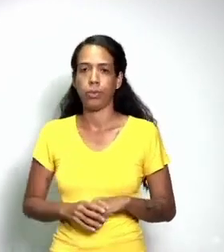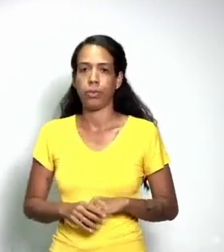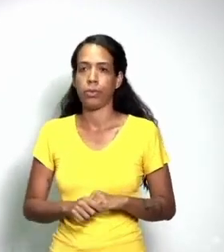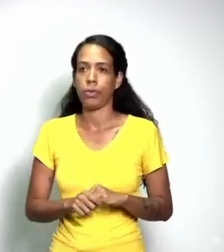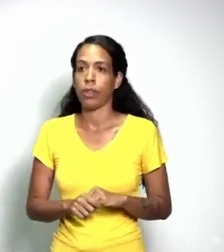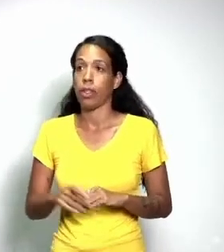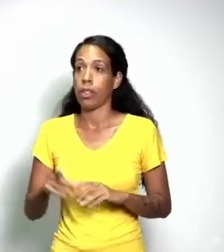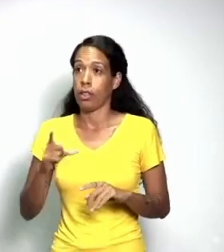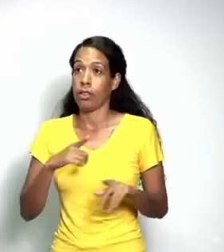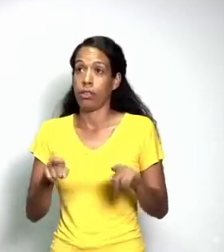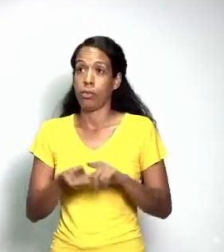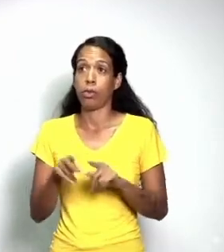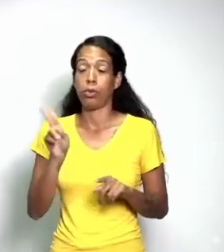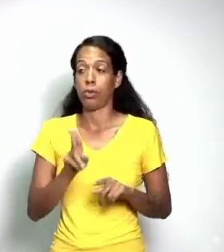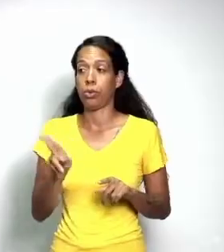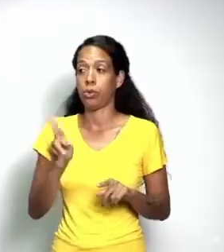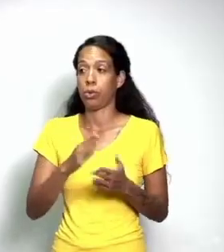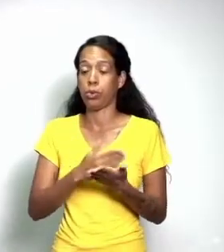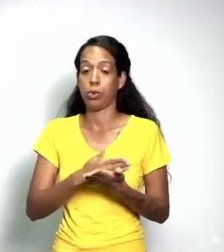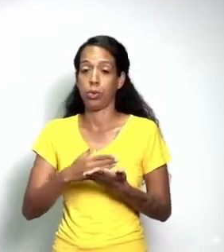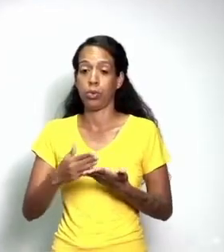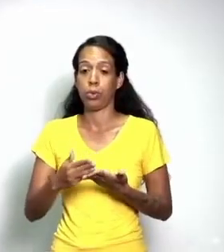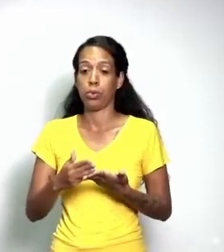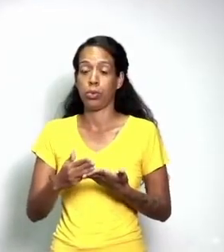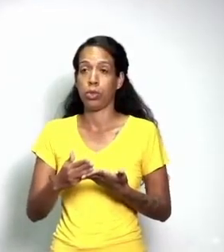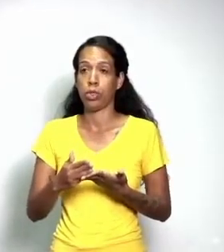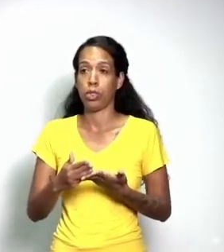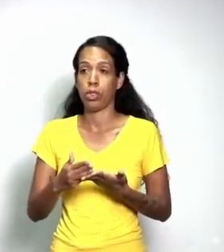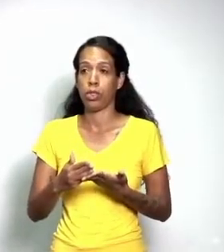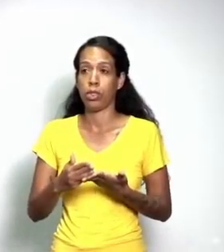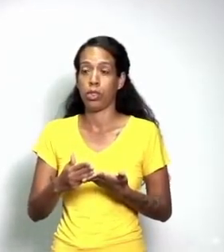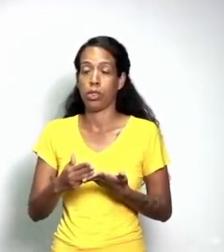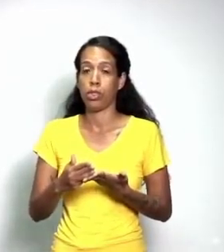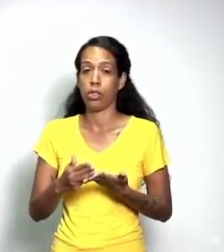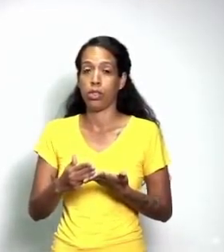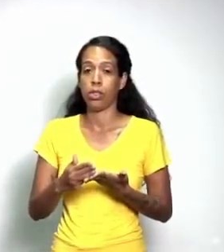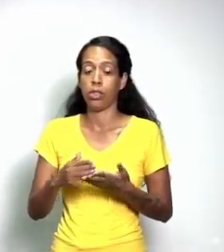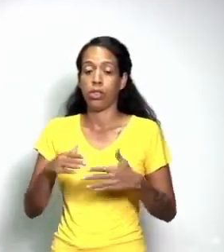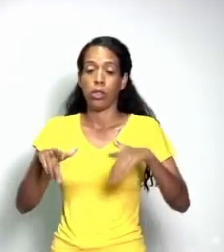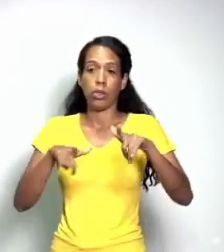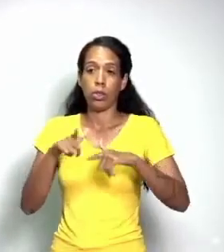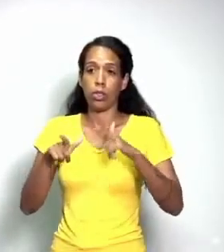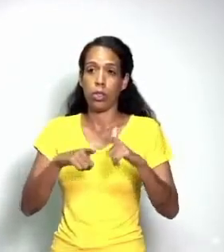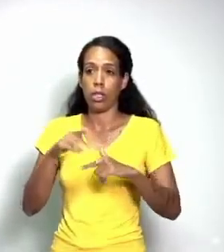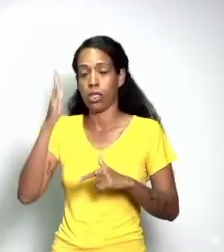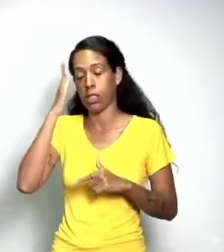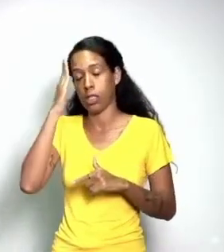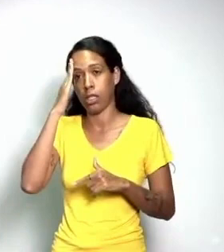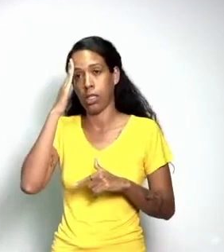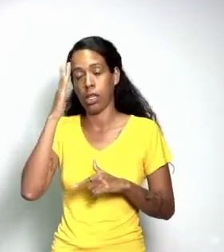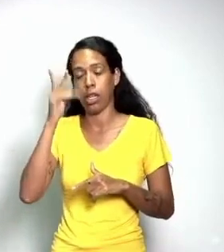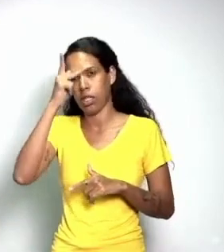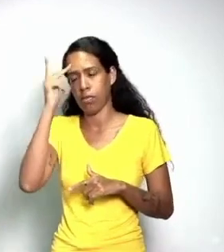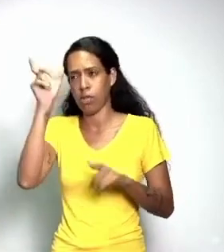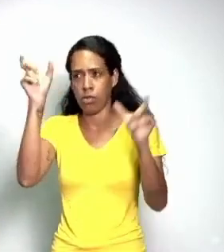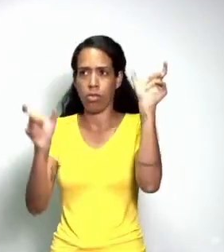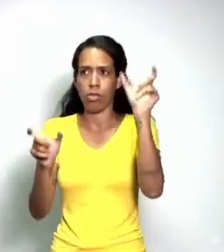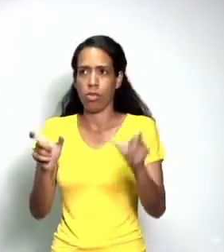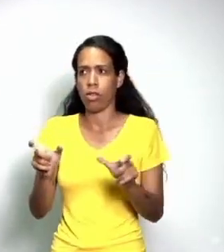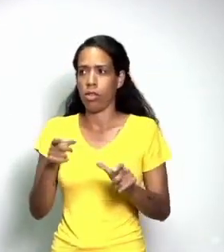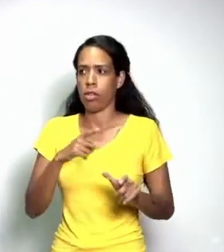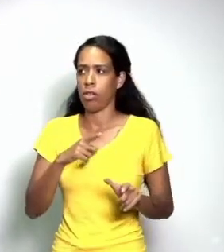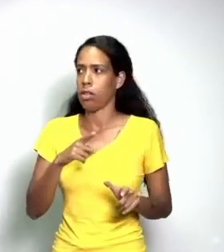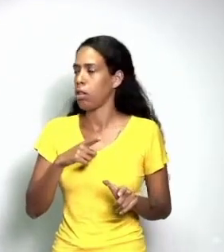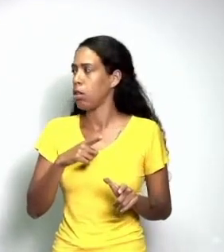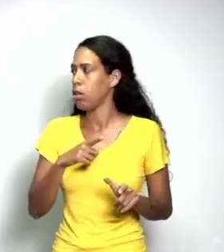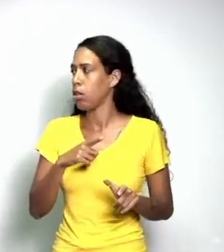aí eles também podem ser utilizados no começo da diária, até para ter certeza que está focadinho ali onde o ator vai estar, antes mesmo do